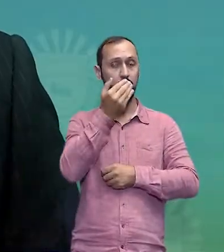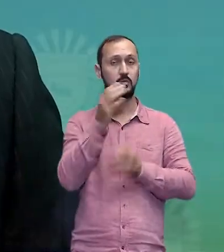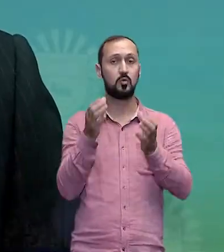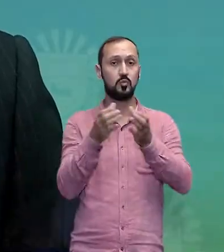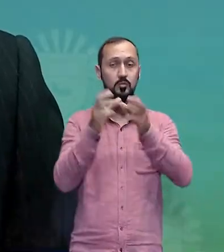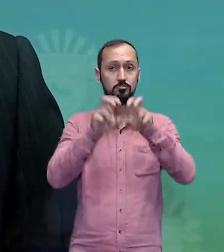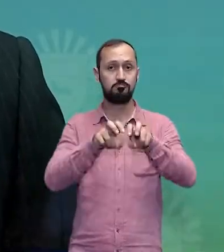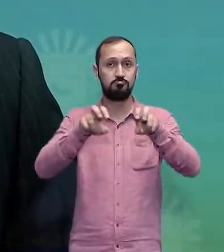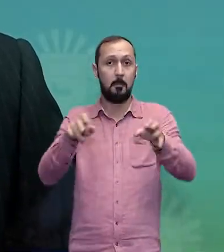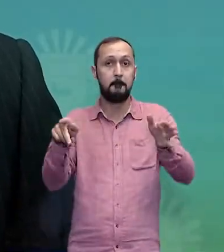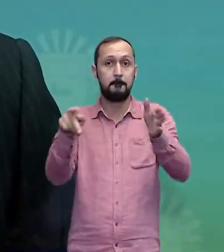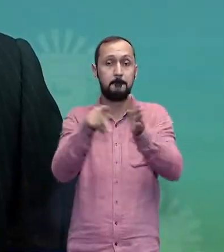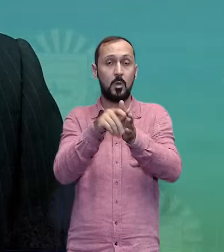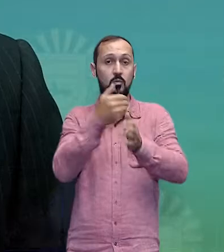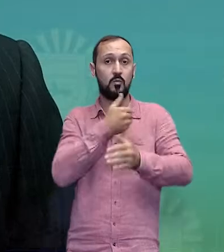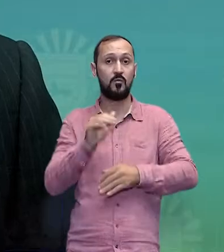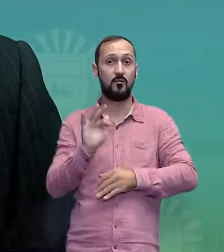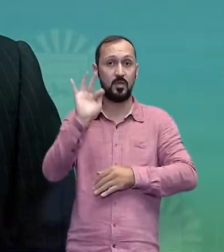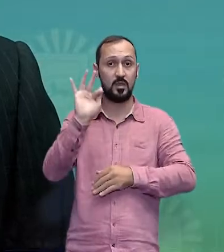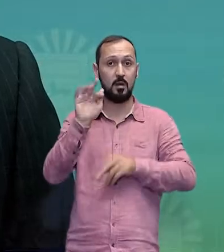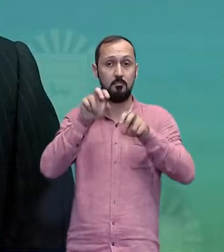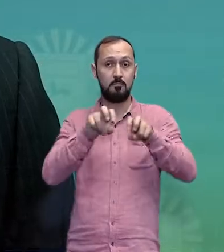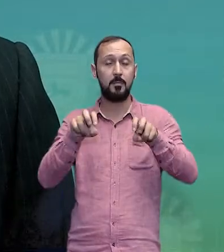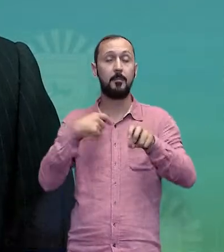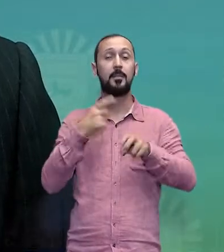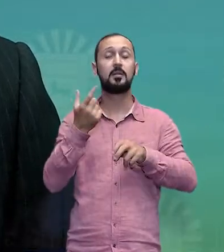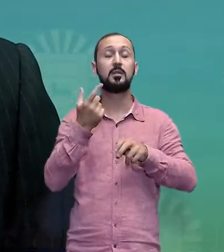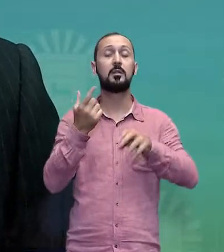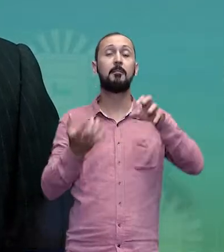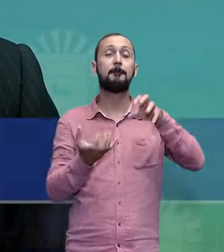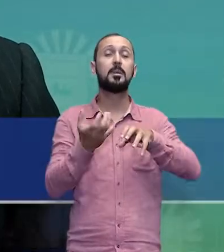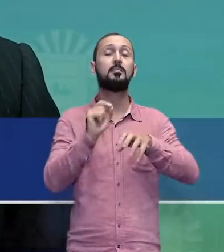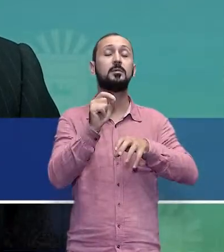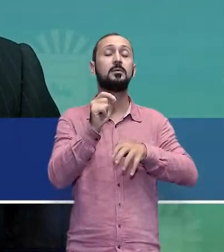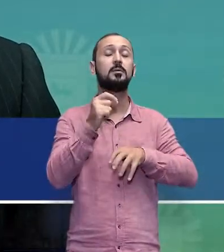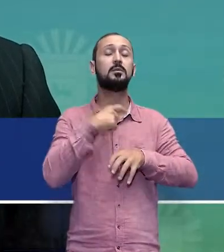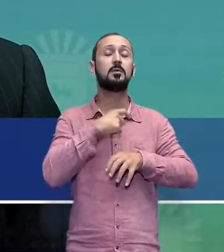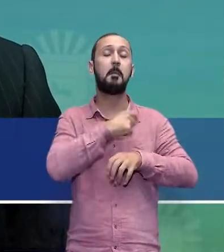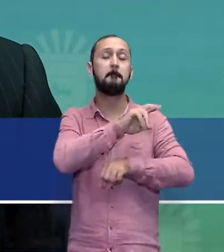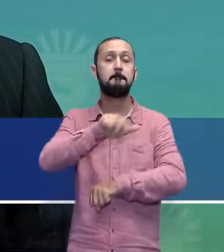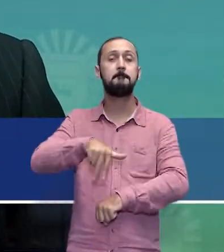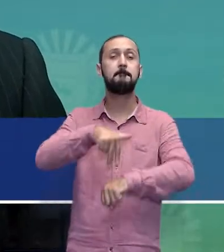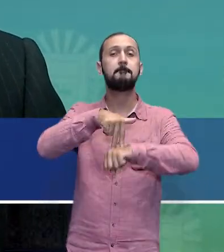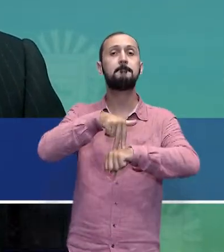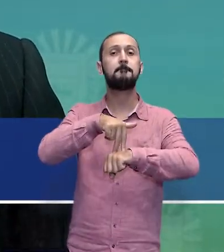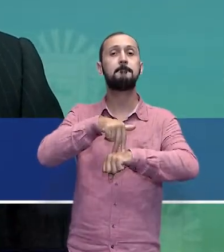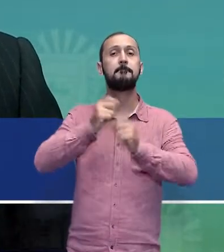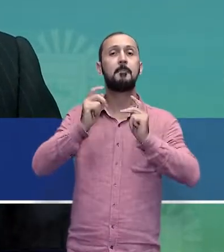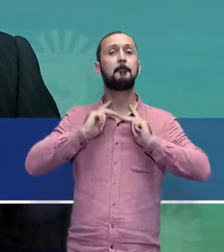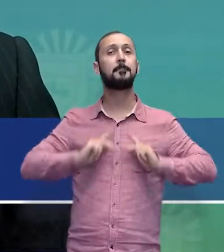Nós estamos pedindo à bancada federal do Mato Grosso do Sul para se posicionar contra